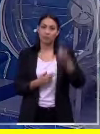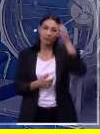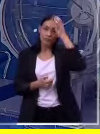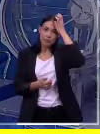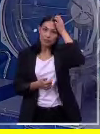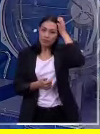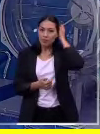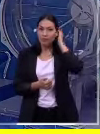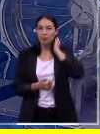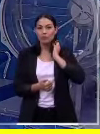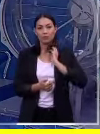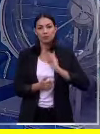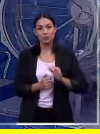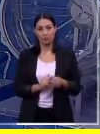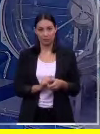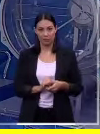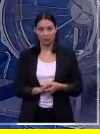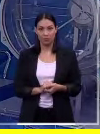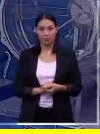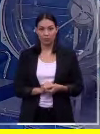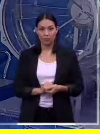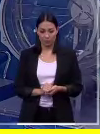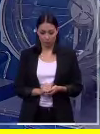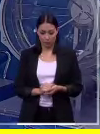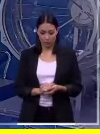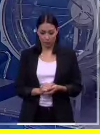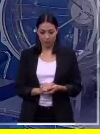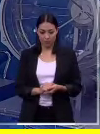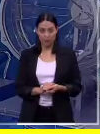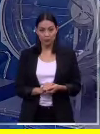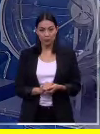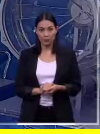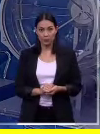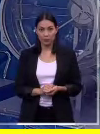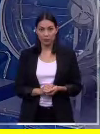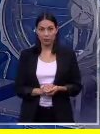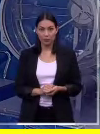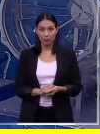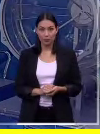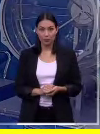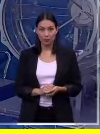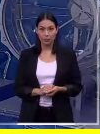dentro do globo e 5 bolas no suporte acima.